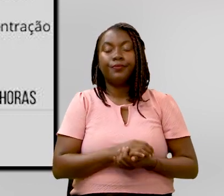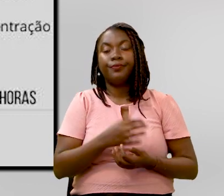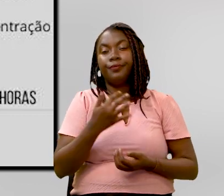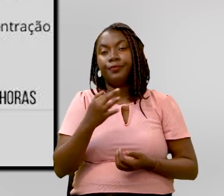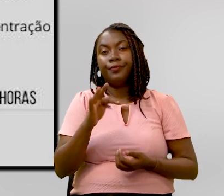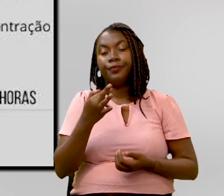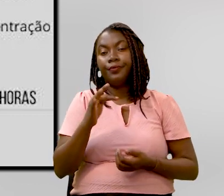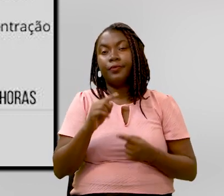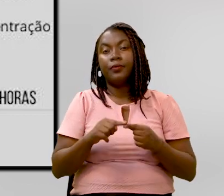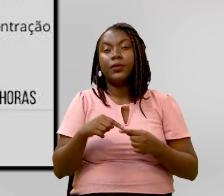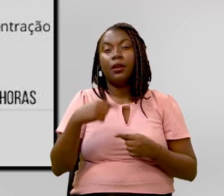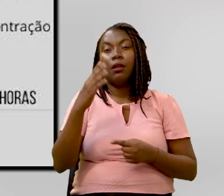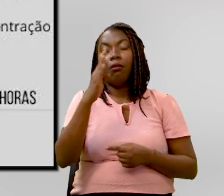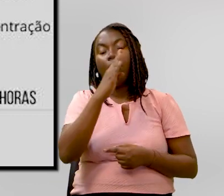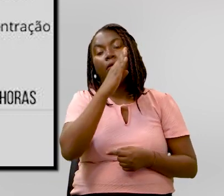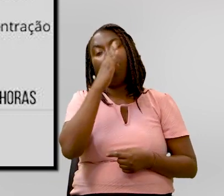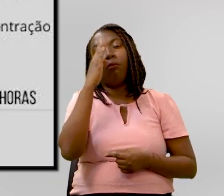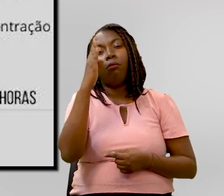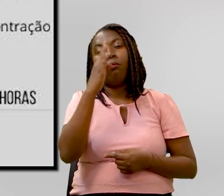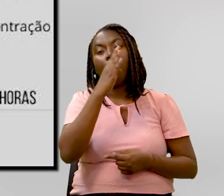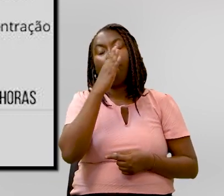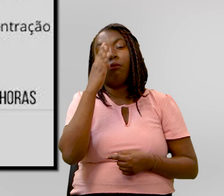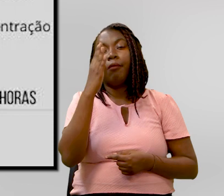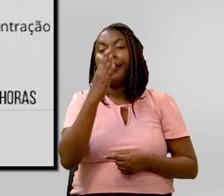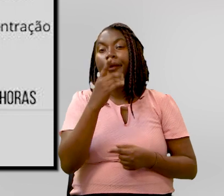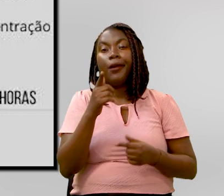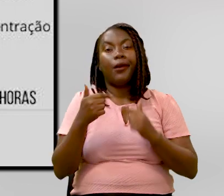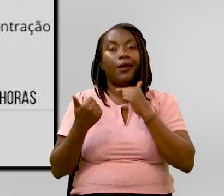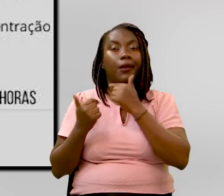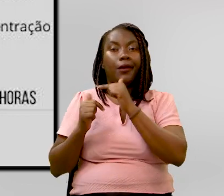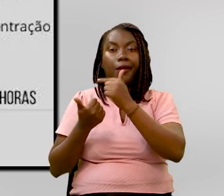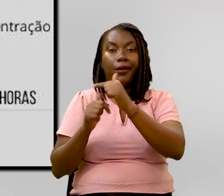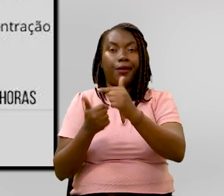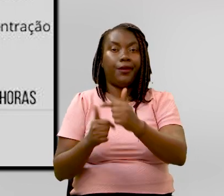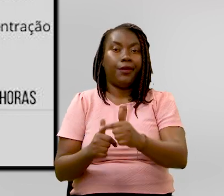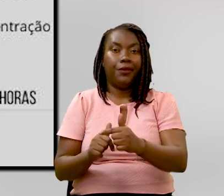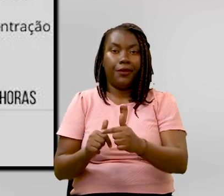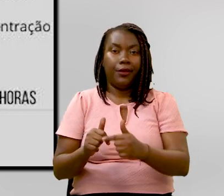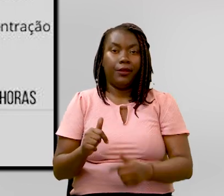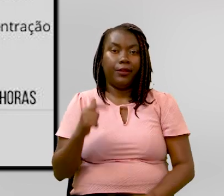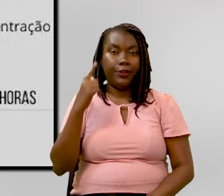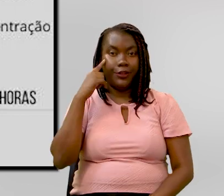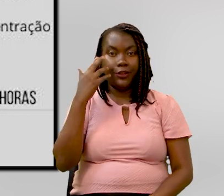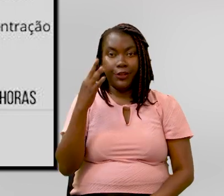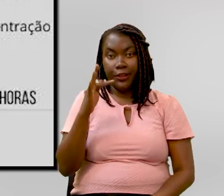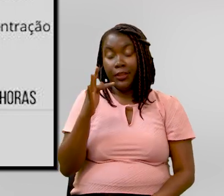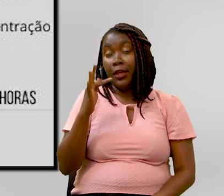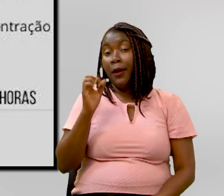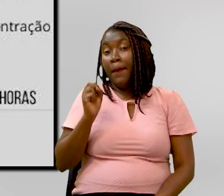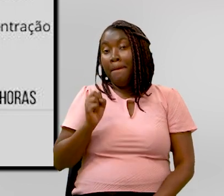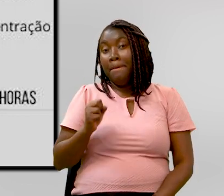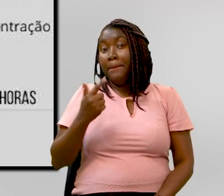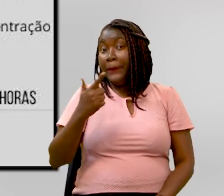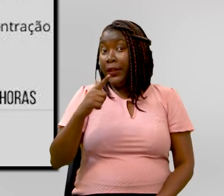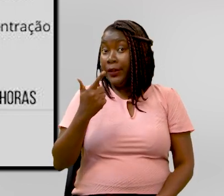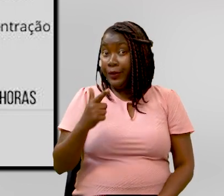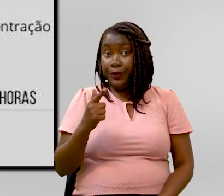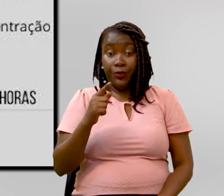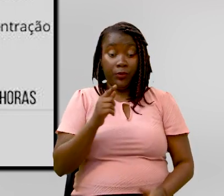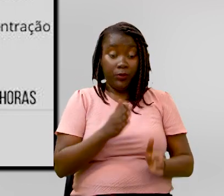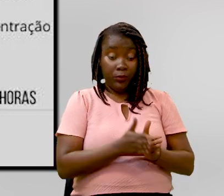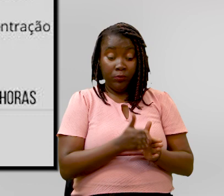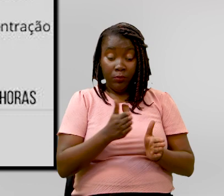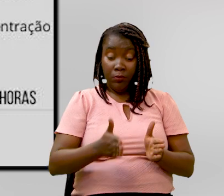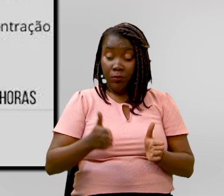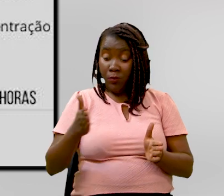a dor e, em seguida, náusea e vômito. Esse é o quadro clássico da enxaqueca. Pode não ter uma